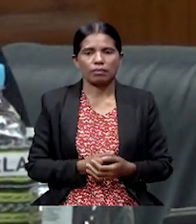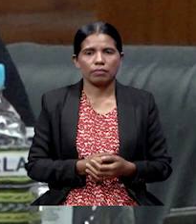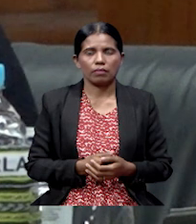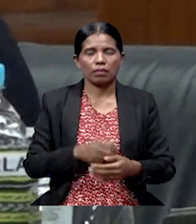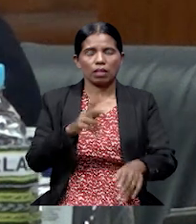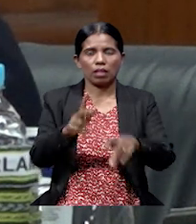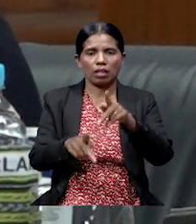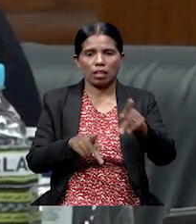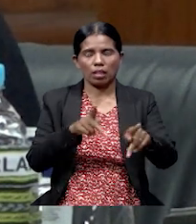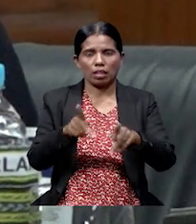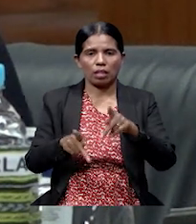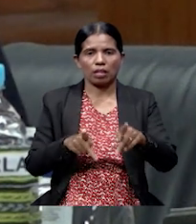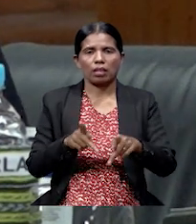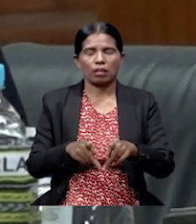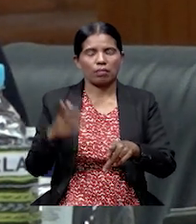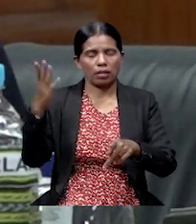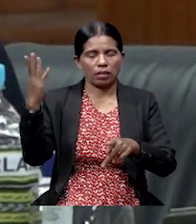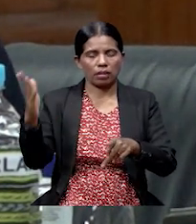Comunidade na diáspora.